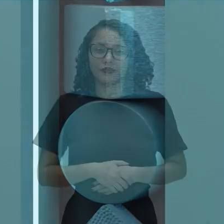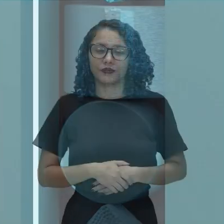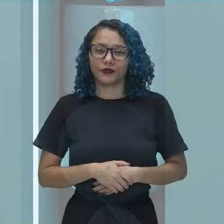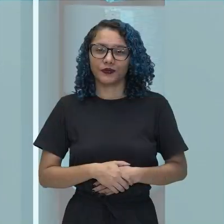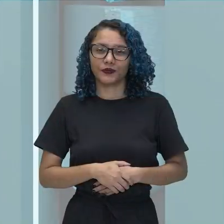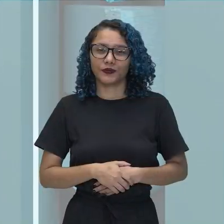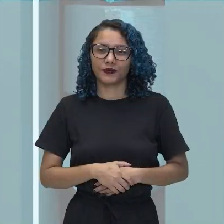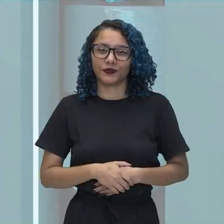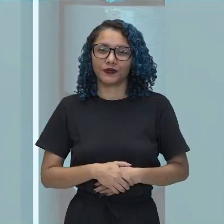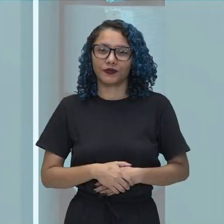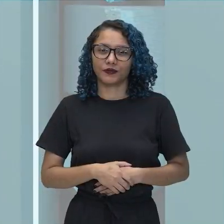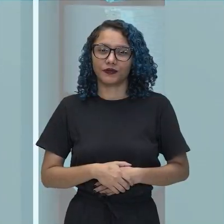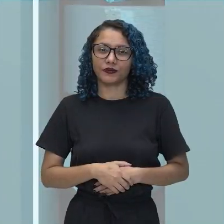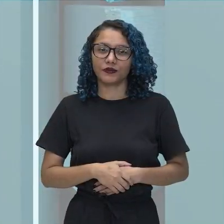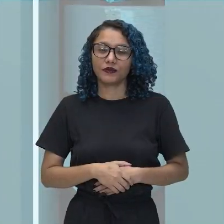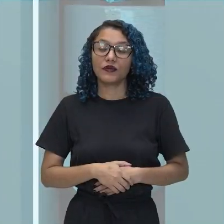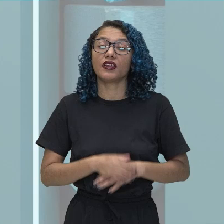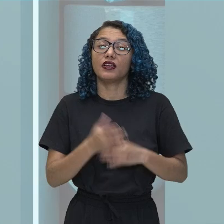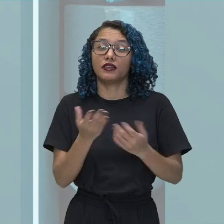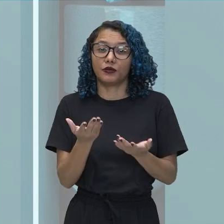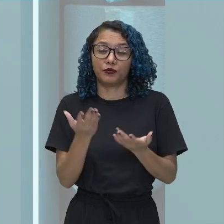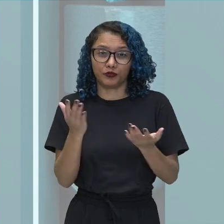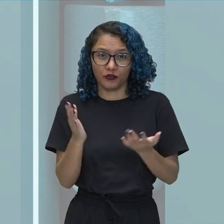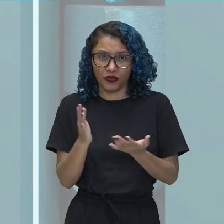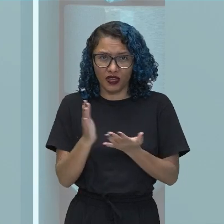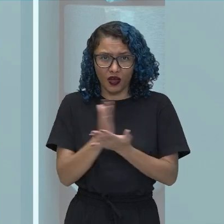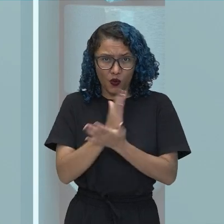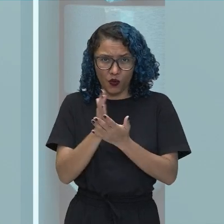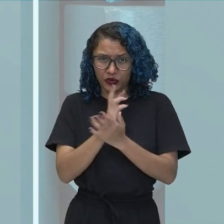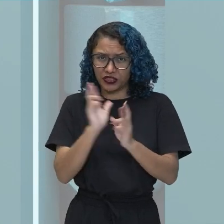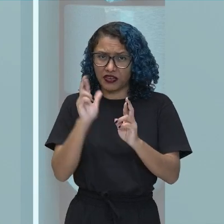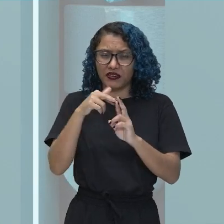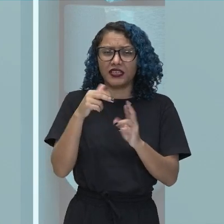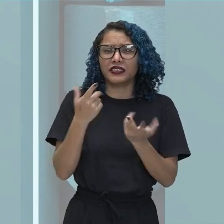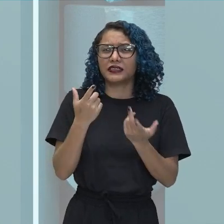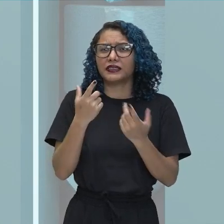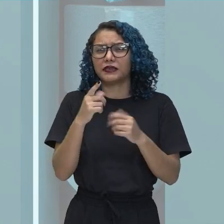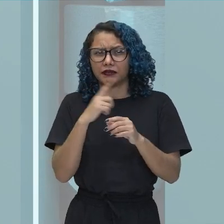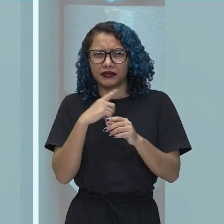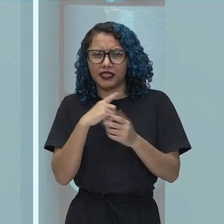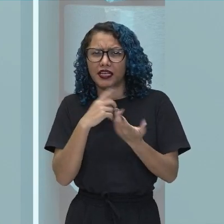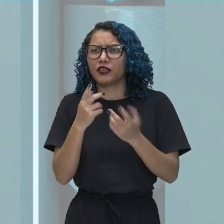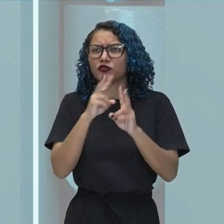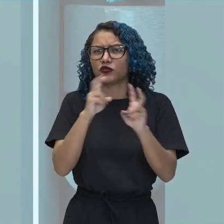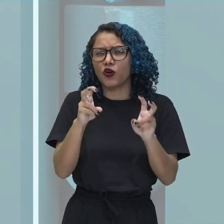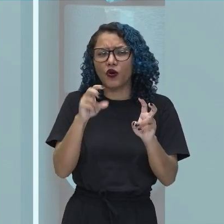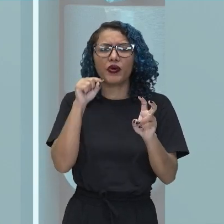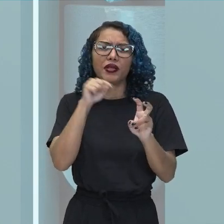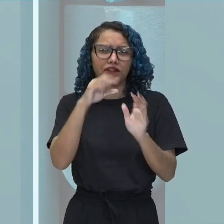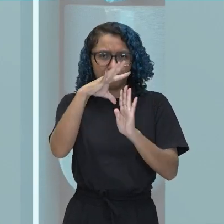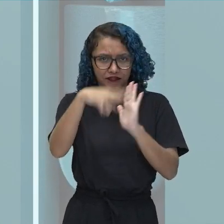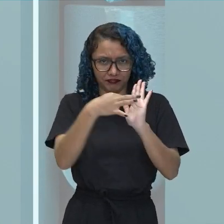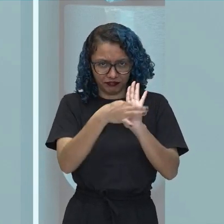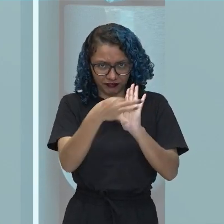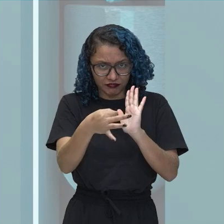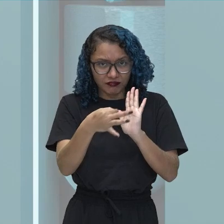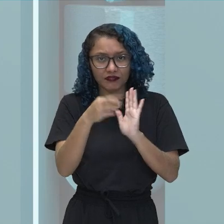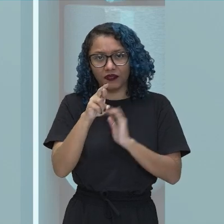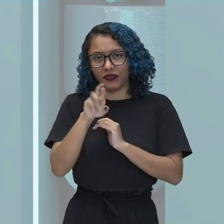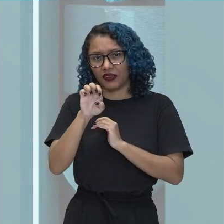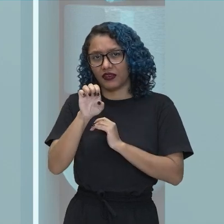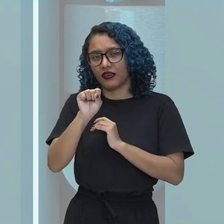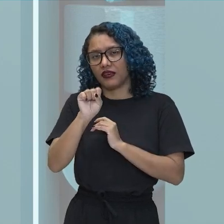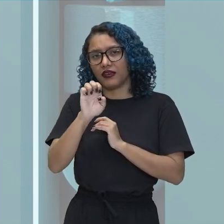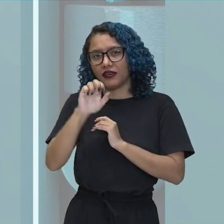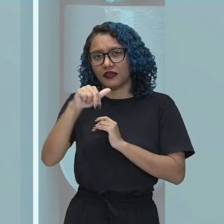A gente tem algumas referências interessantes quando a gente pensa em resenha. Então, vocês precisam pensar